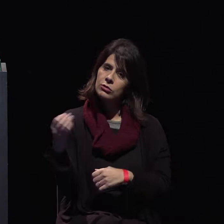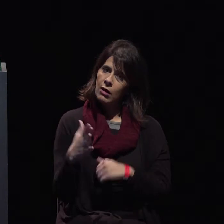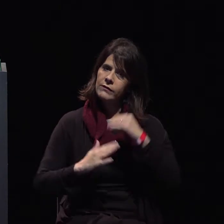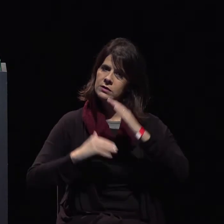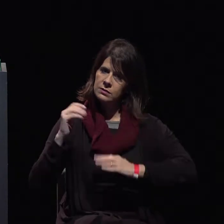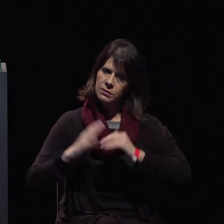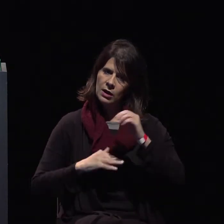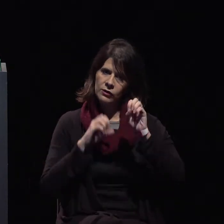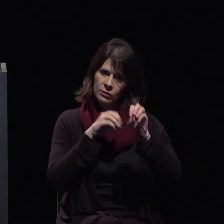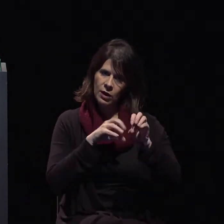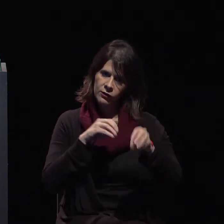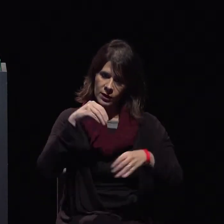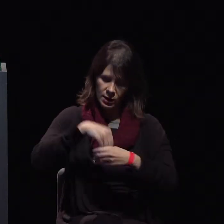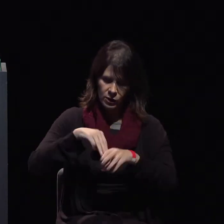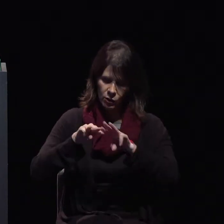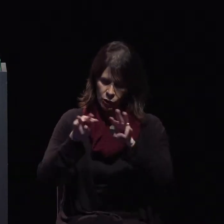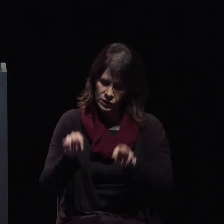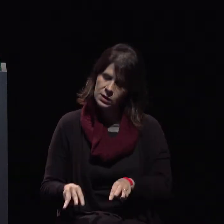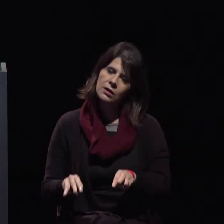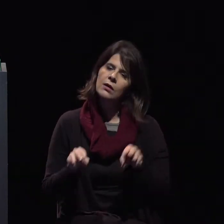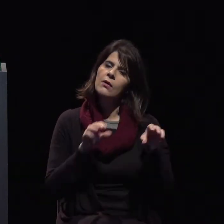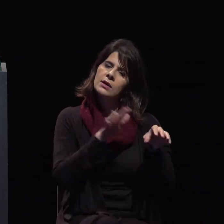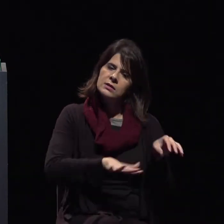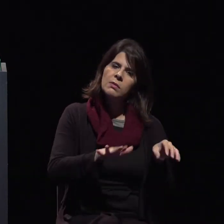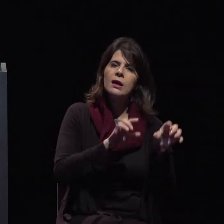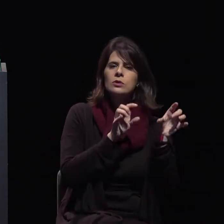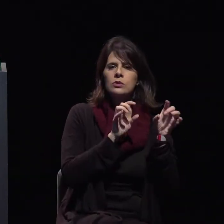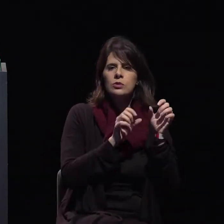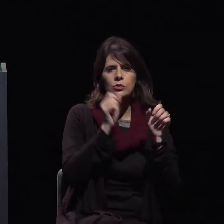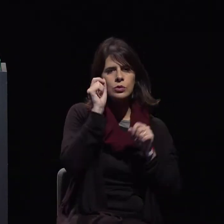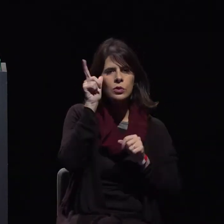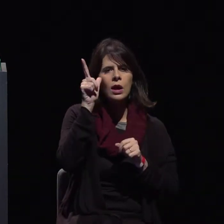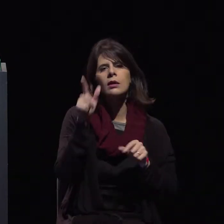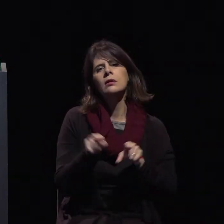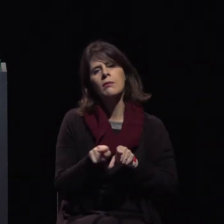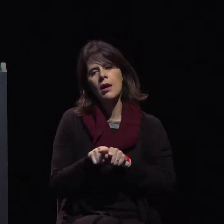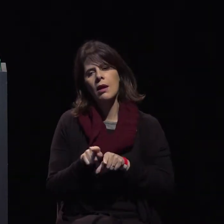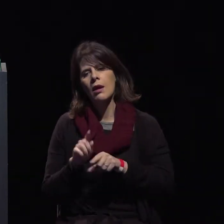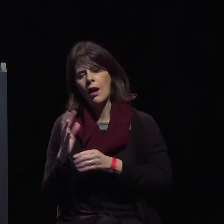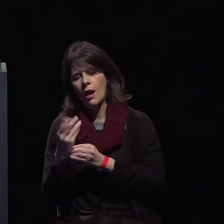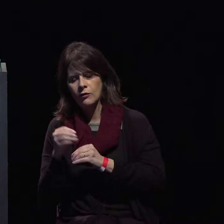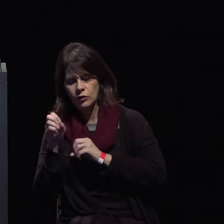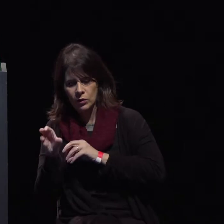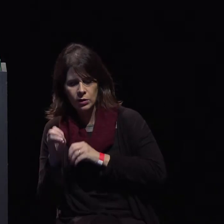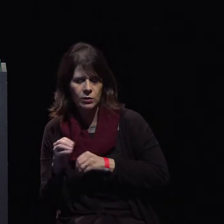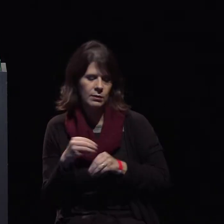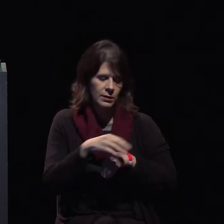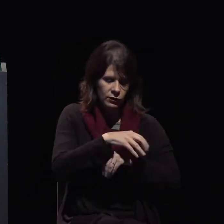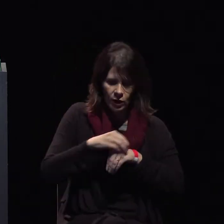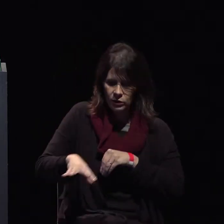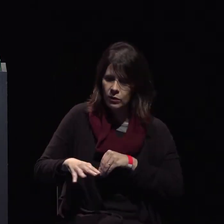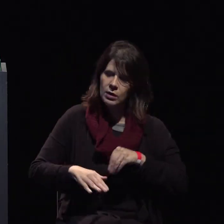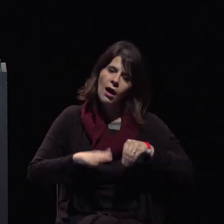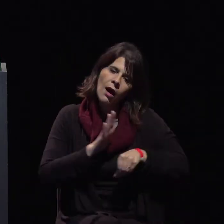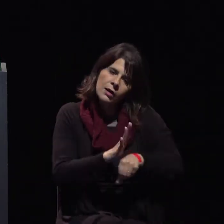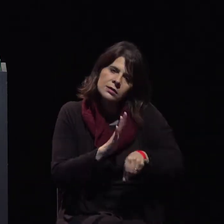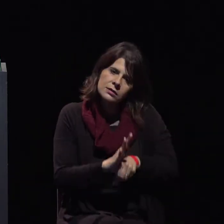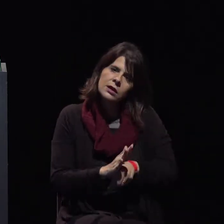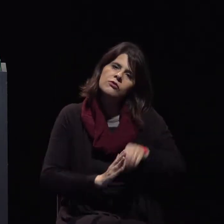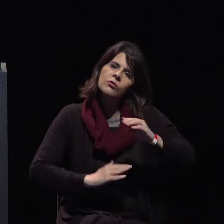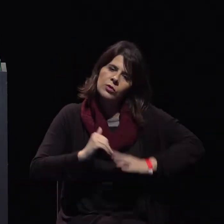museu, espaços culturais, como arte educadora, mediadora, pesquisadora, assistente de produção e também